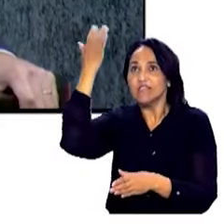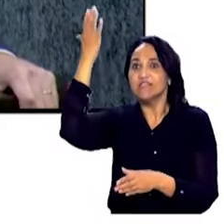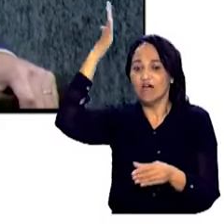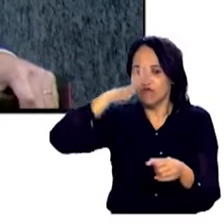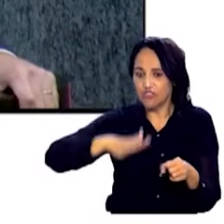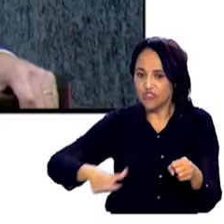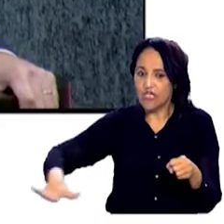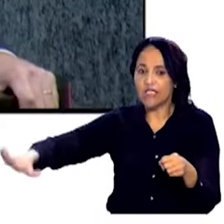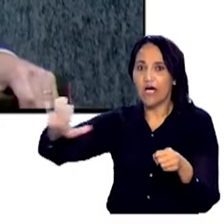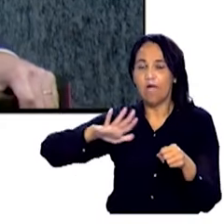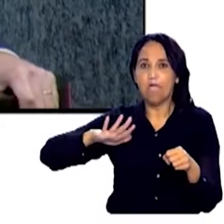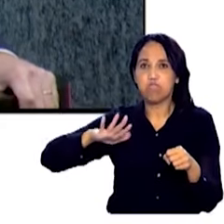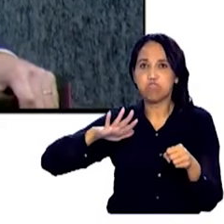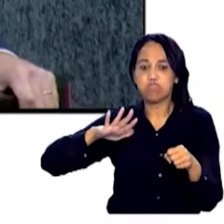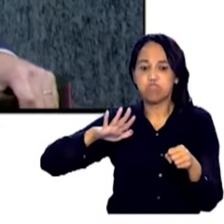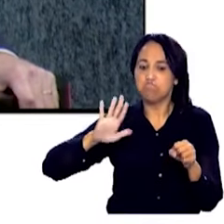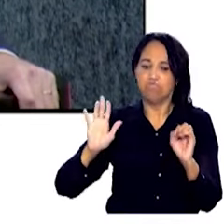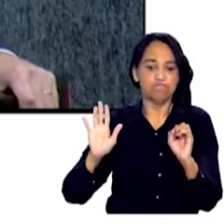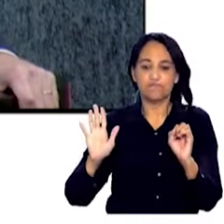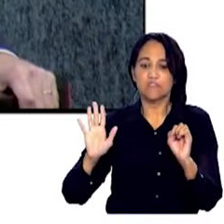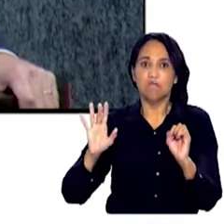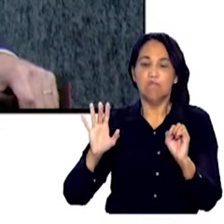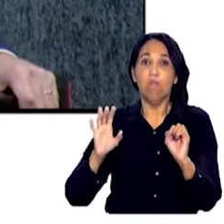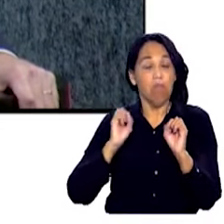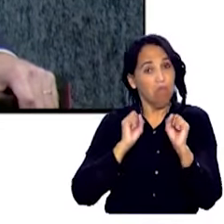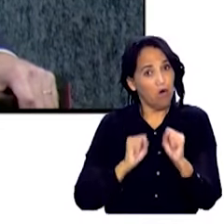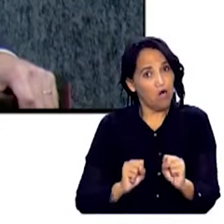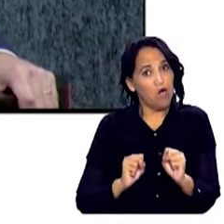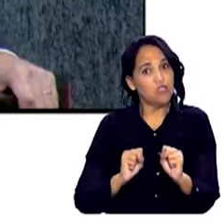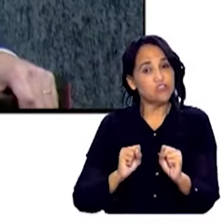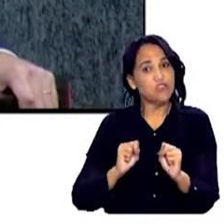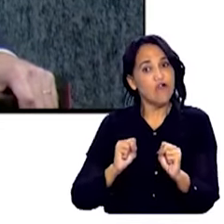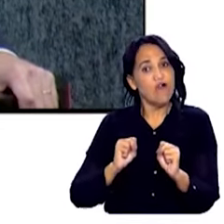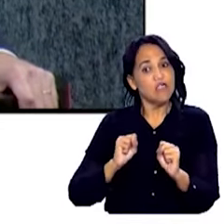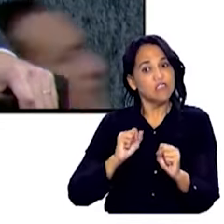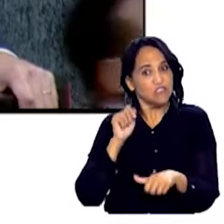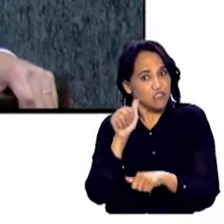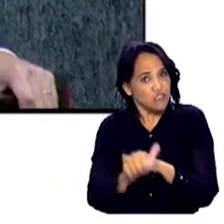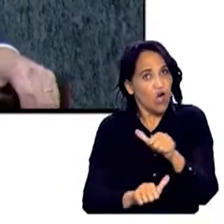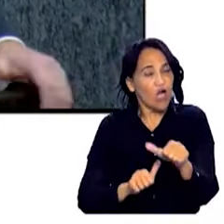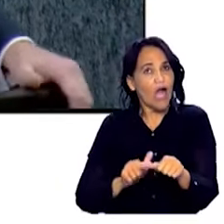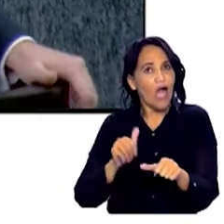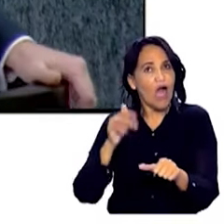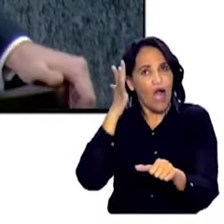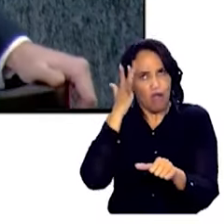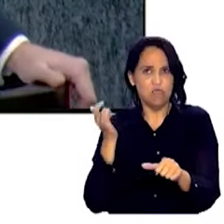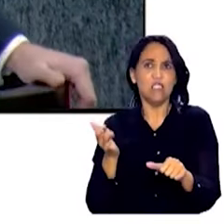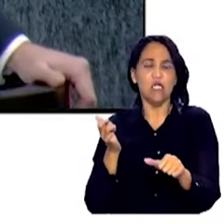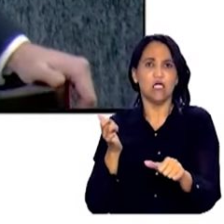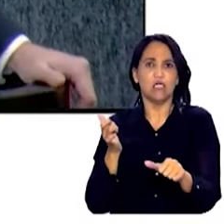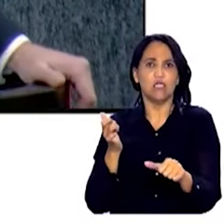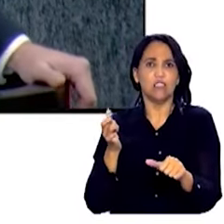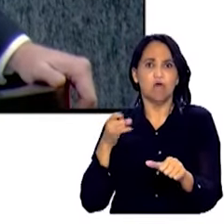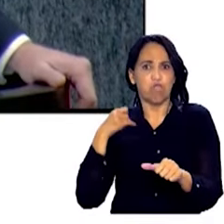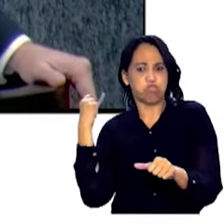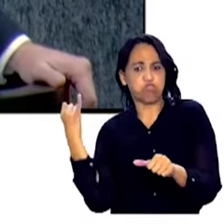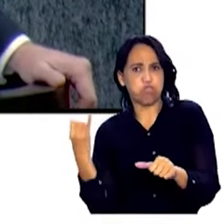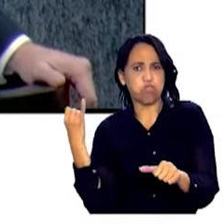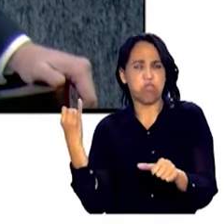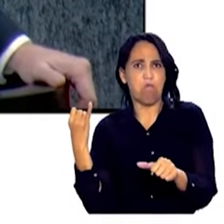importância hoje pode ser de geral importância amanhã então essas decisões de não admitir o recurso não fazem elas mesmo